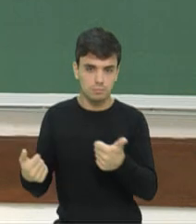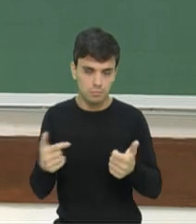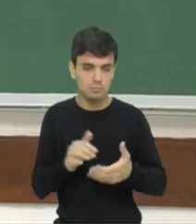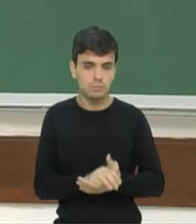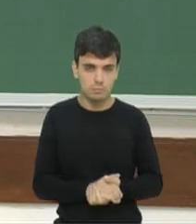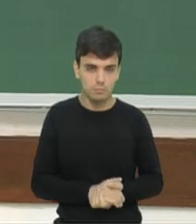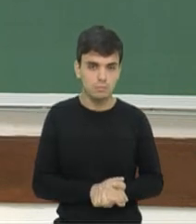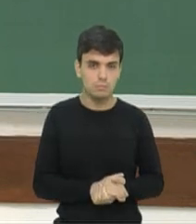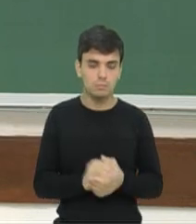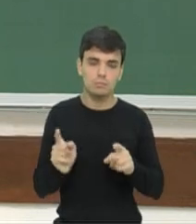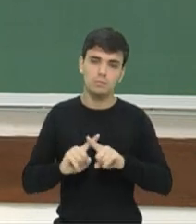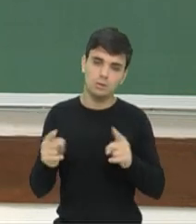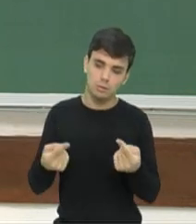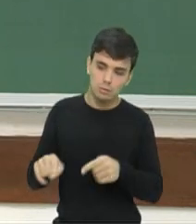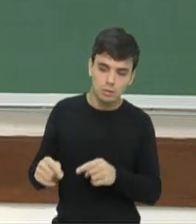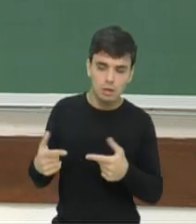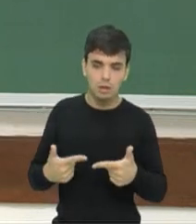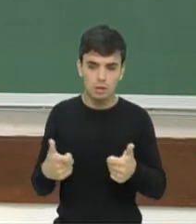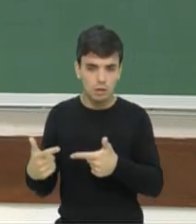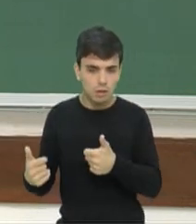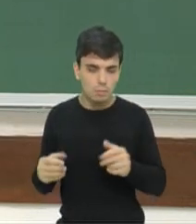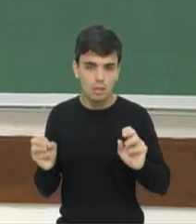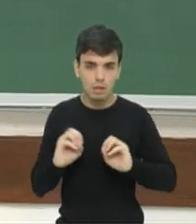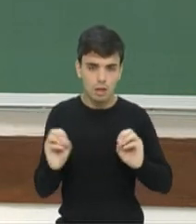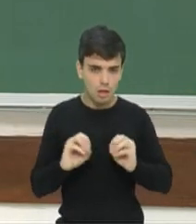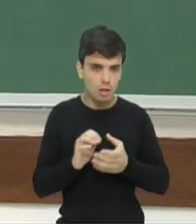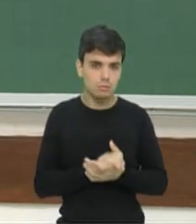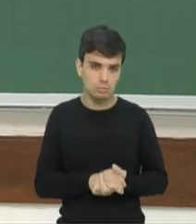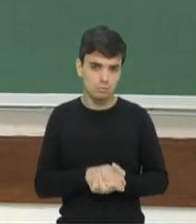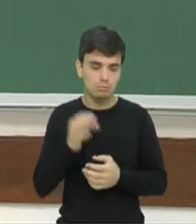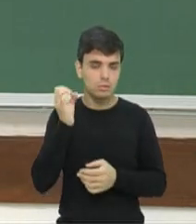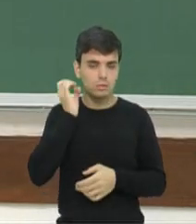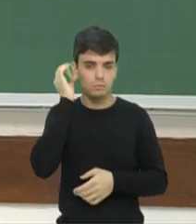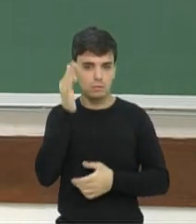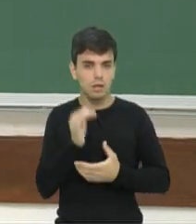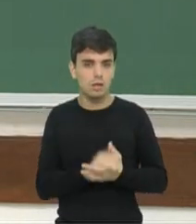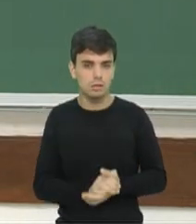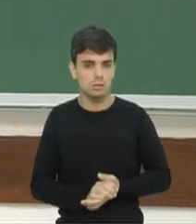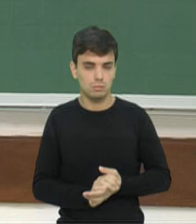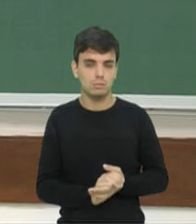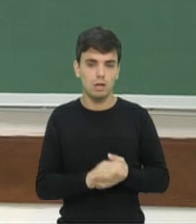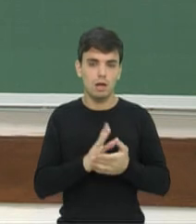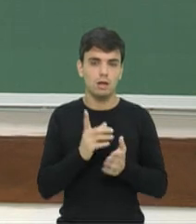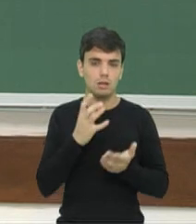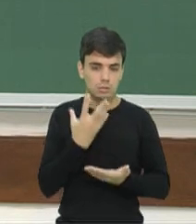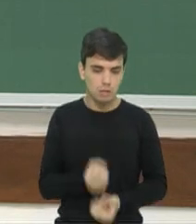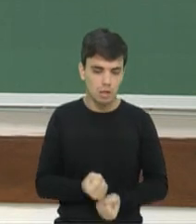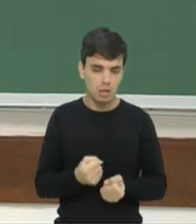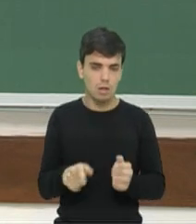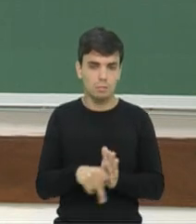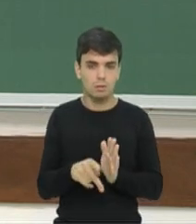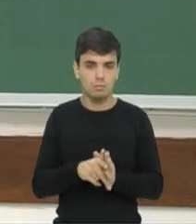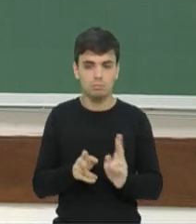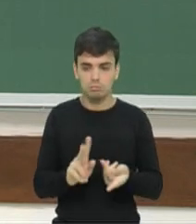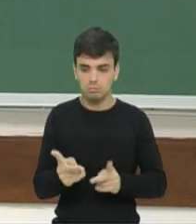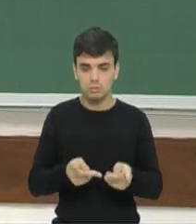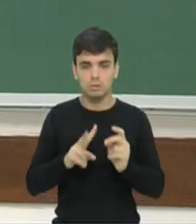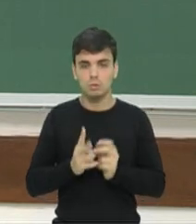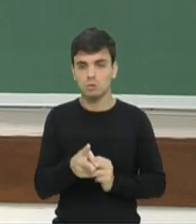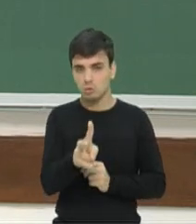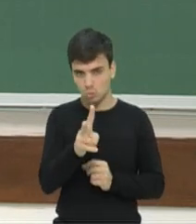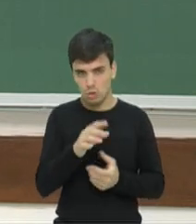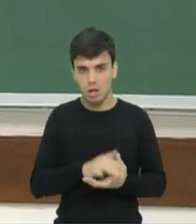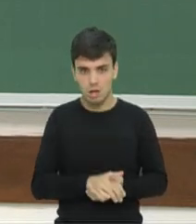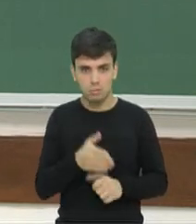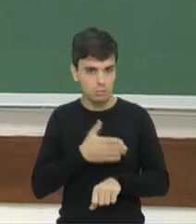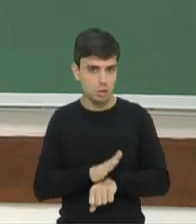né, mas com o convencimento, como não existia o uso de armas, ficou mais fácil o convencimento para que a modalidade continuasse sendo difundida, né, continuasse